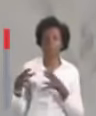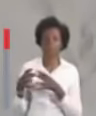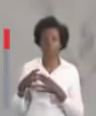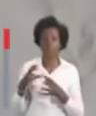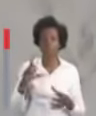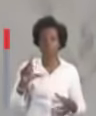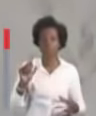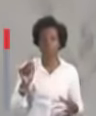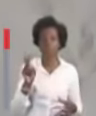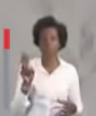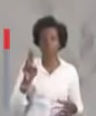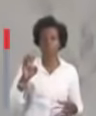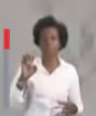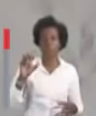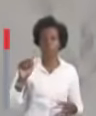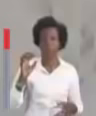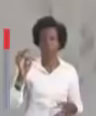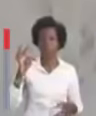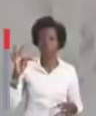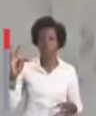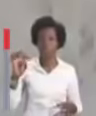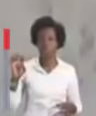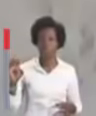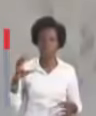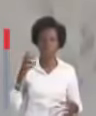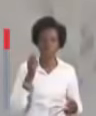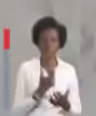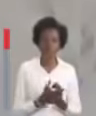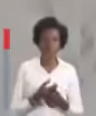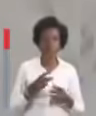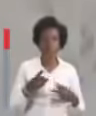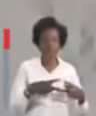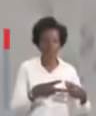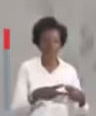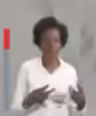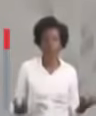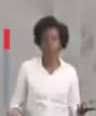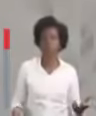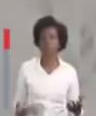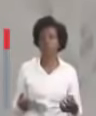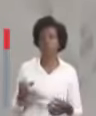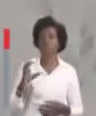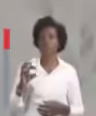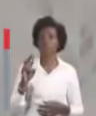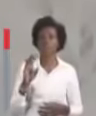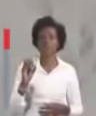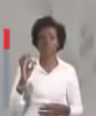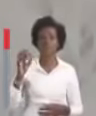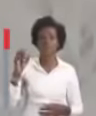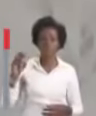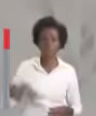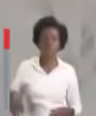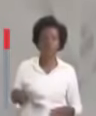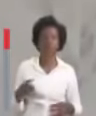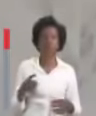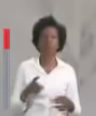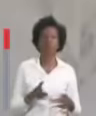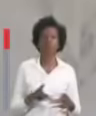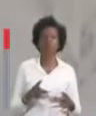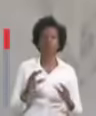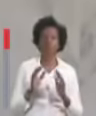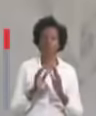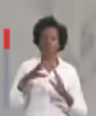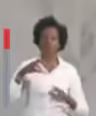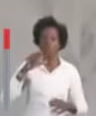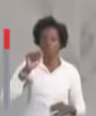contra kroton-anhanguera está se o seu presidente eu já organizei muitas audiências aqui Bondes